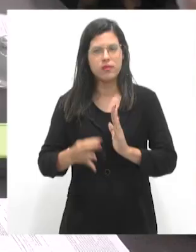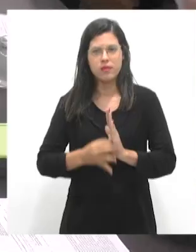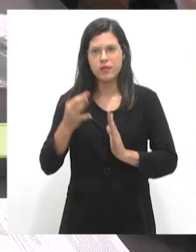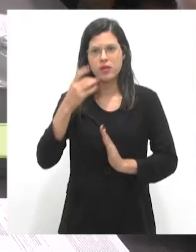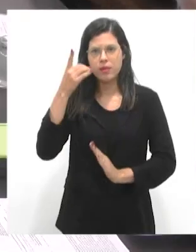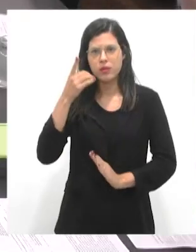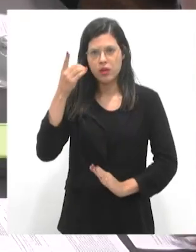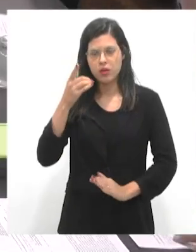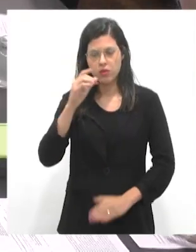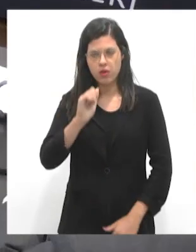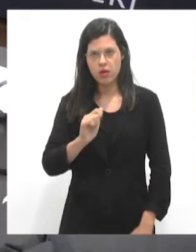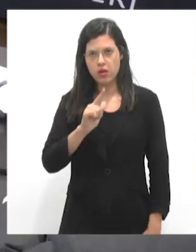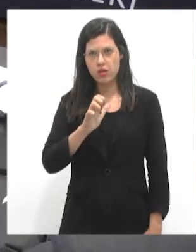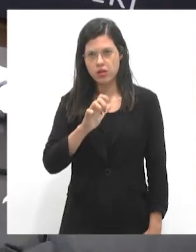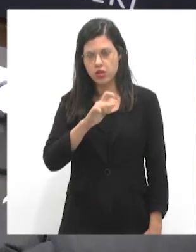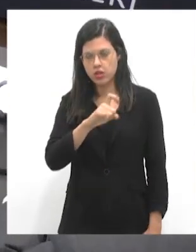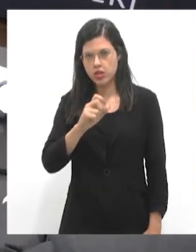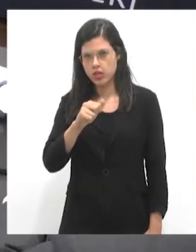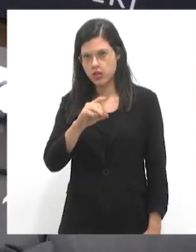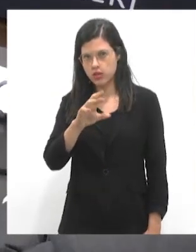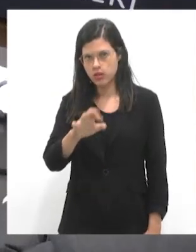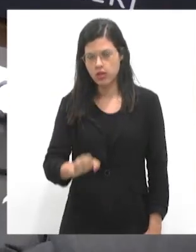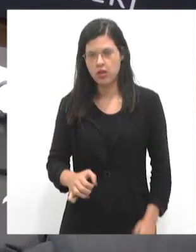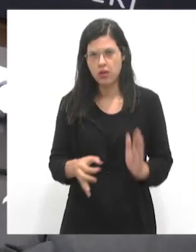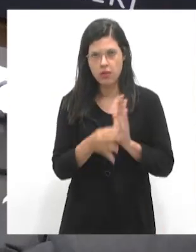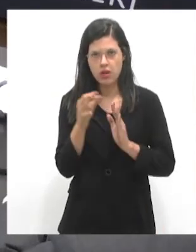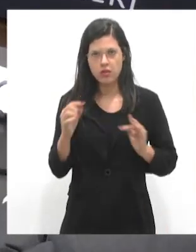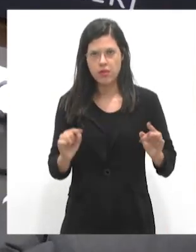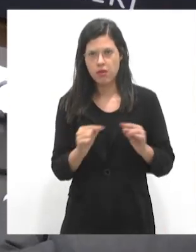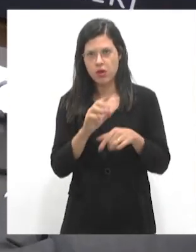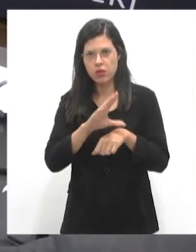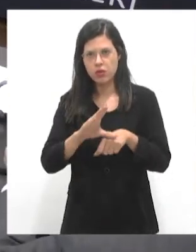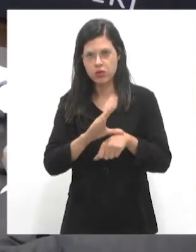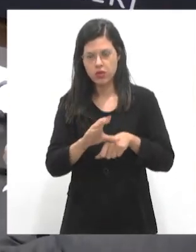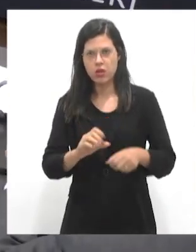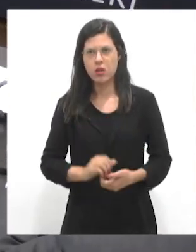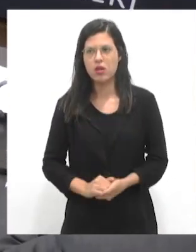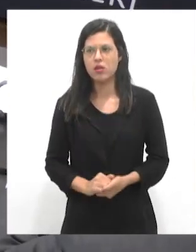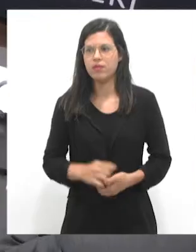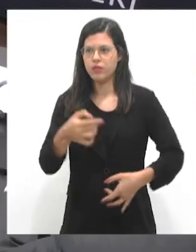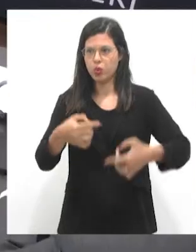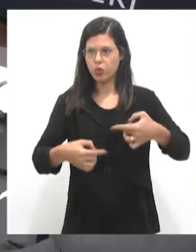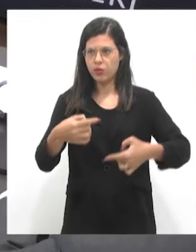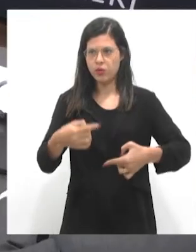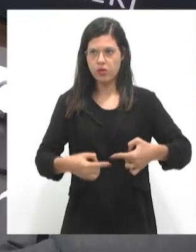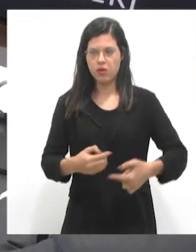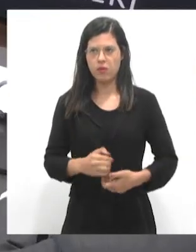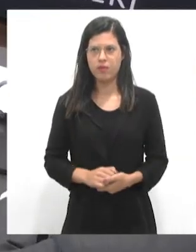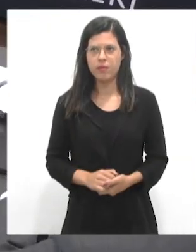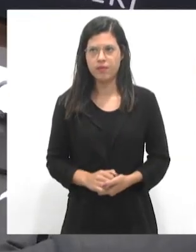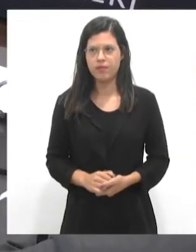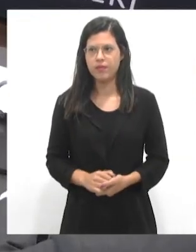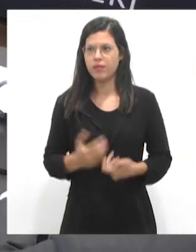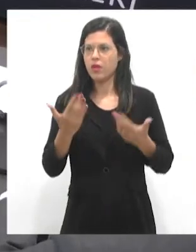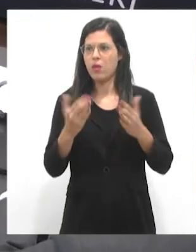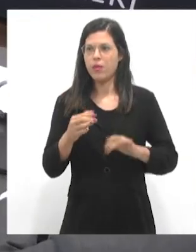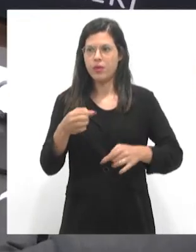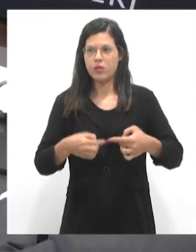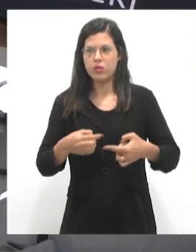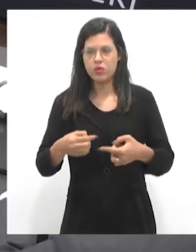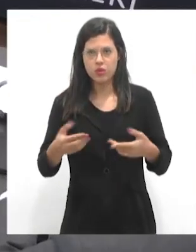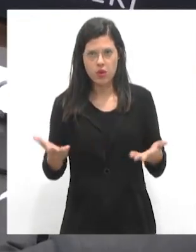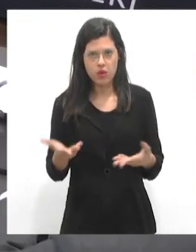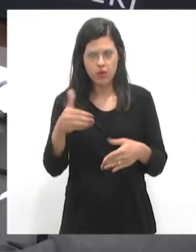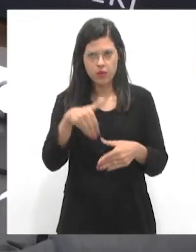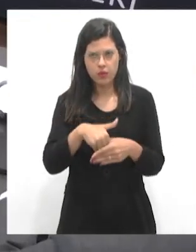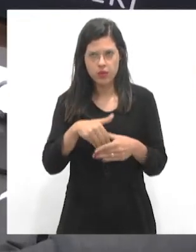deputado Alexandre Knoploch. Presidente, o parecer é pela constitucionalidade. Em discussão? Não havendo quem queira discutir,